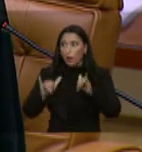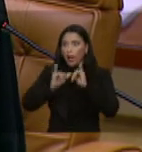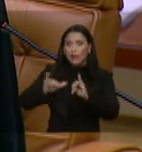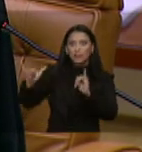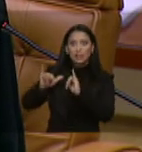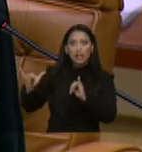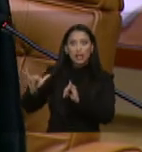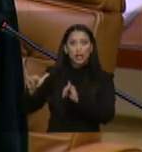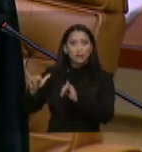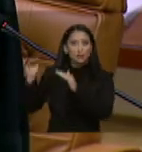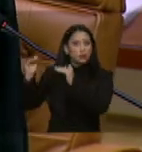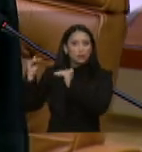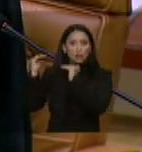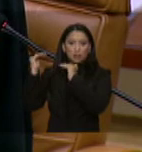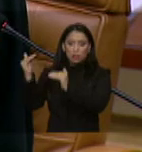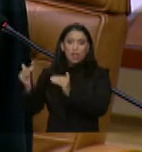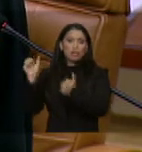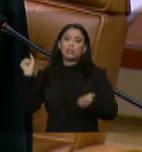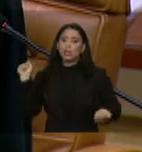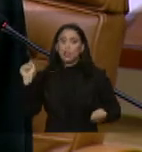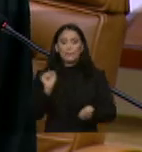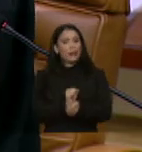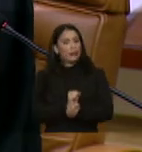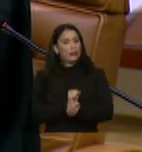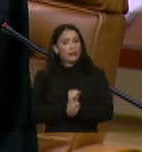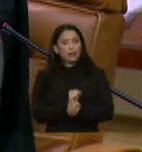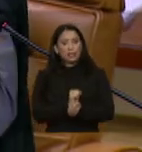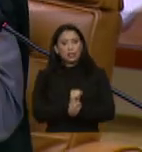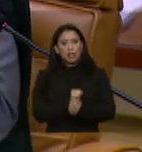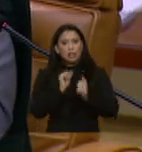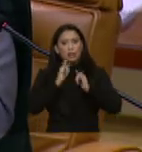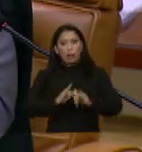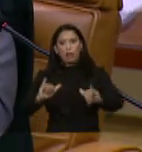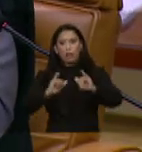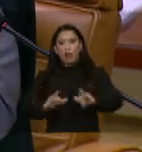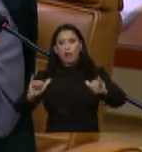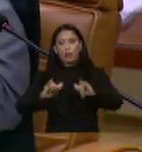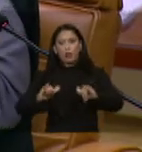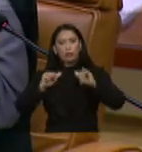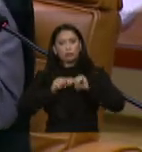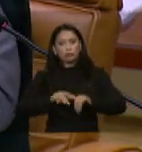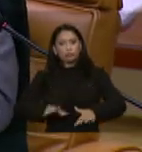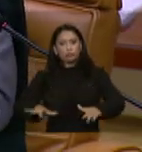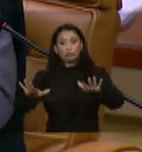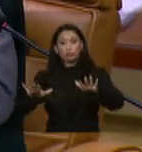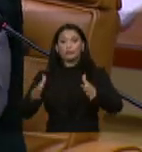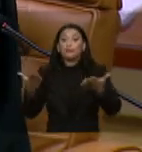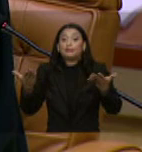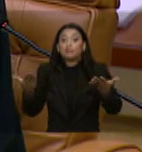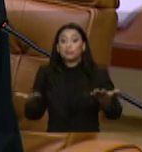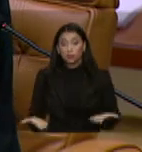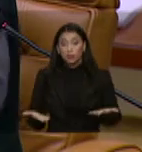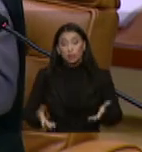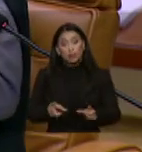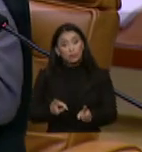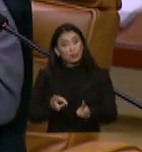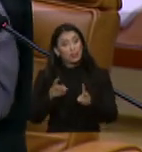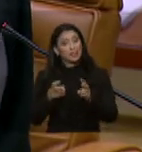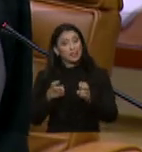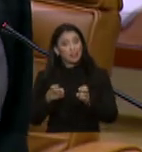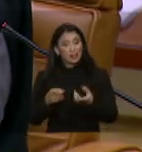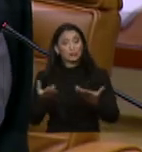autoridades competentes como também cessado essa essa propagação Então se percebeu e elas